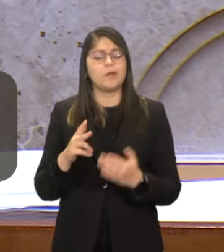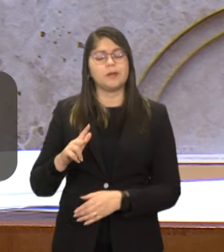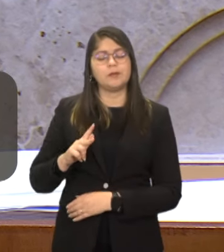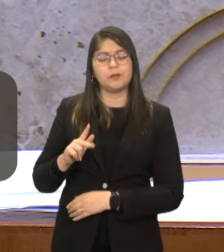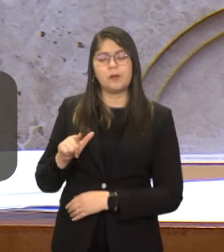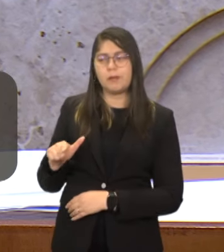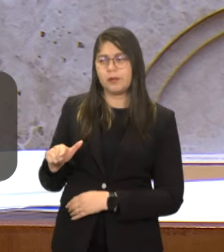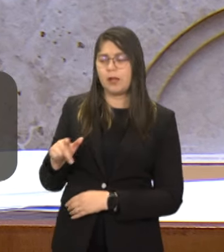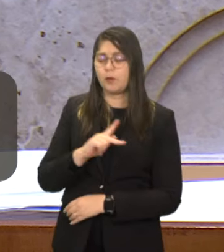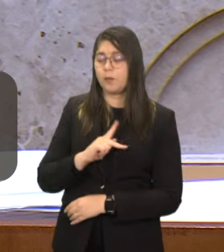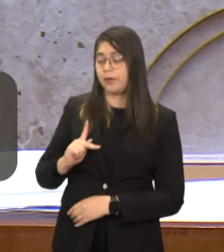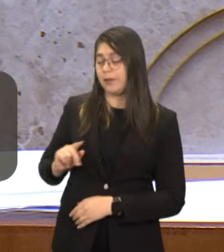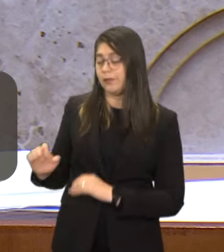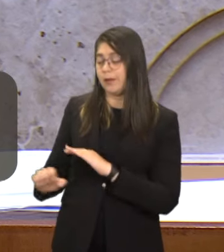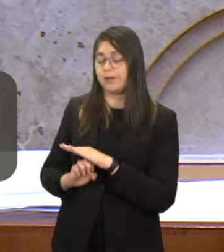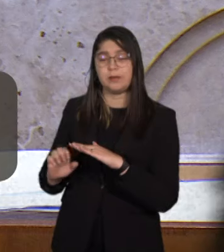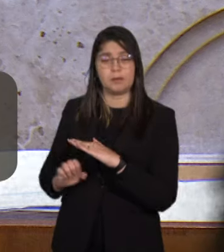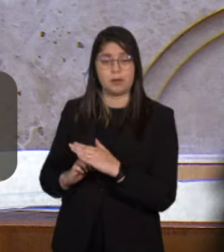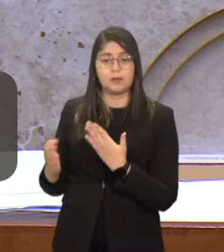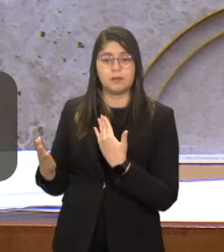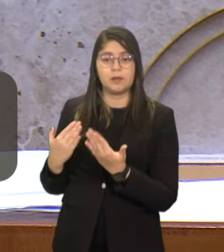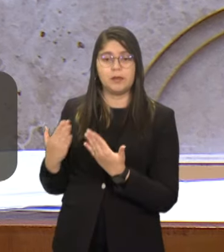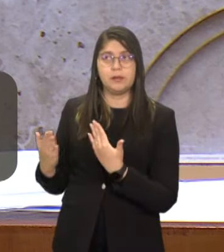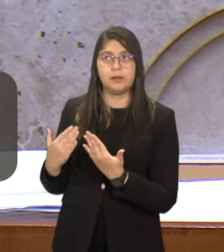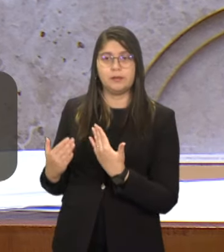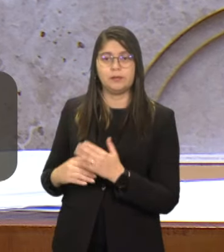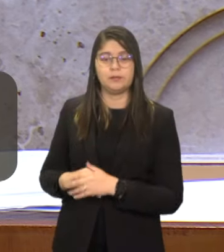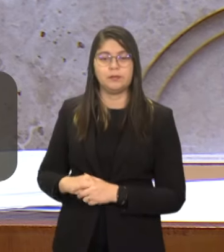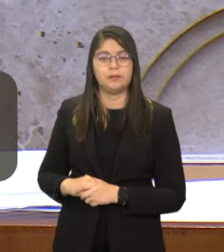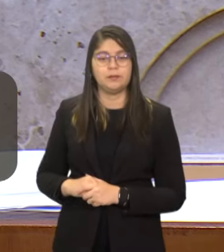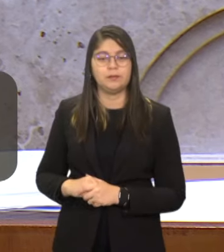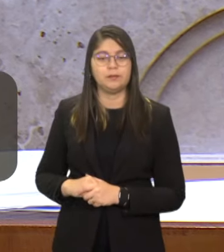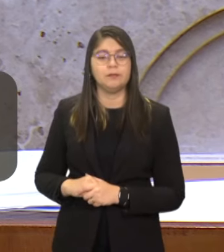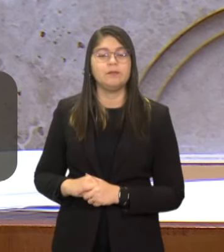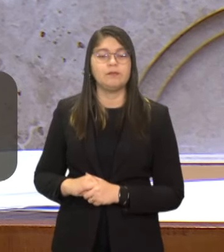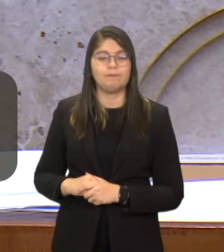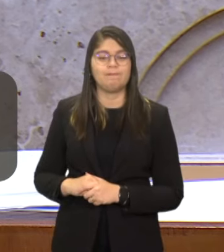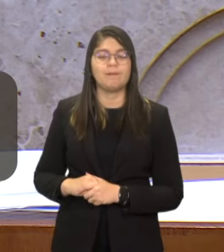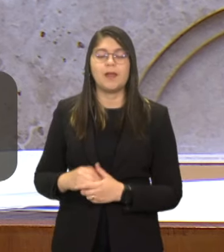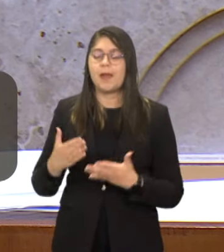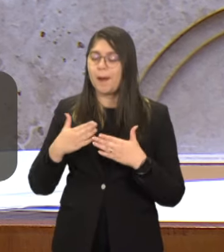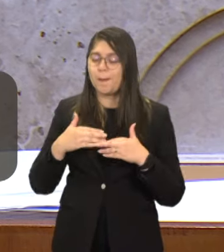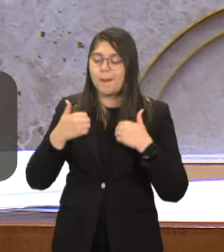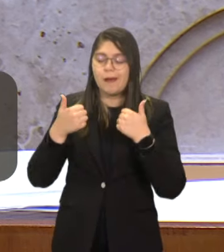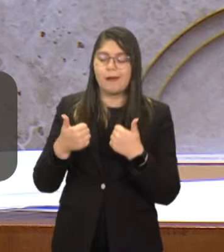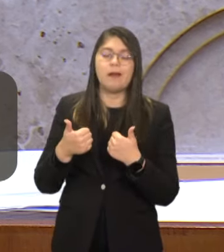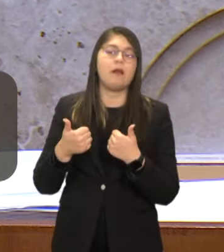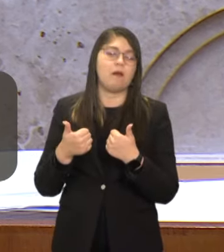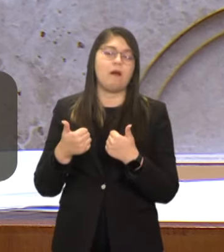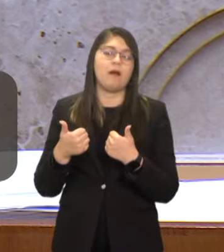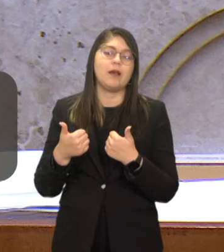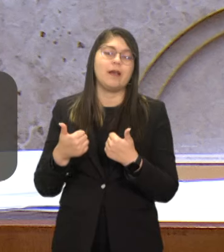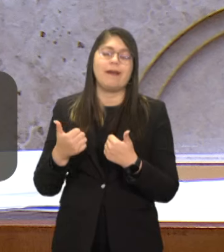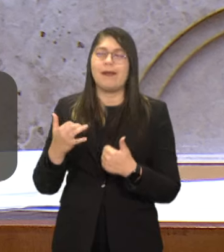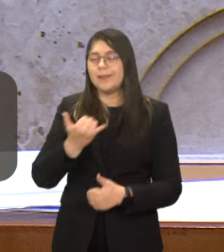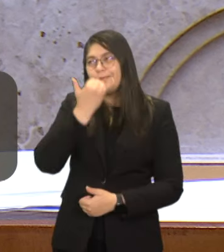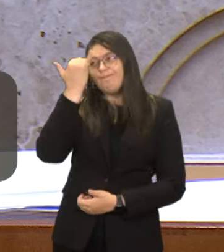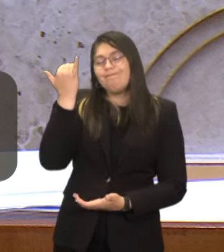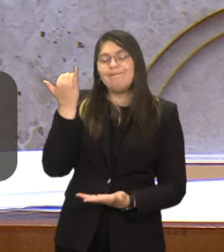presidentes das empresas, porque sempre me pareceu que era muito melhor que este acidente